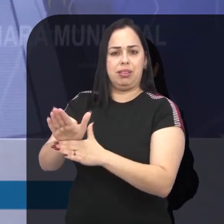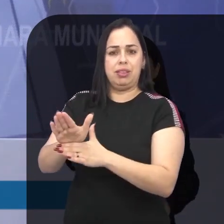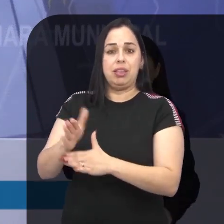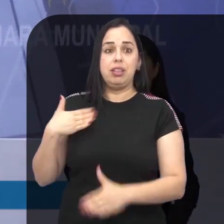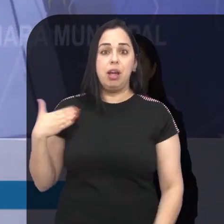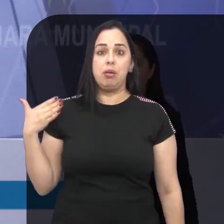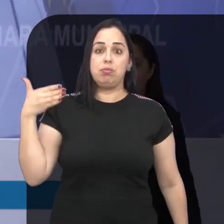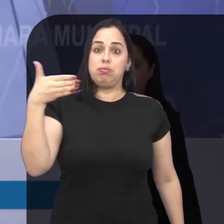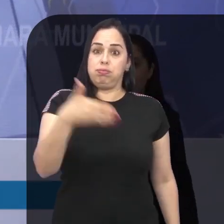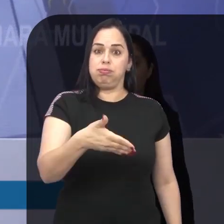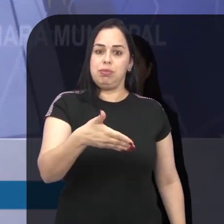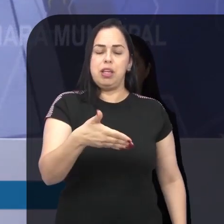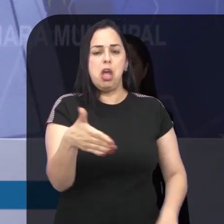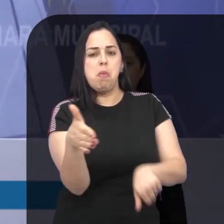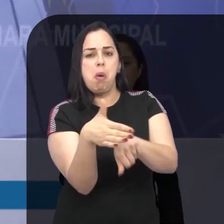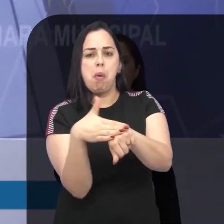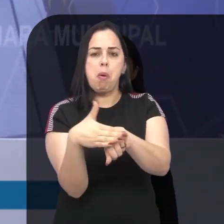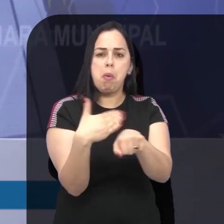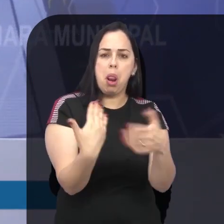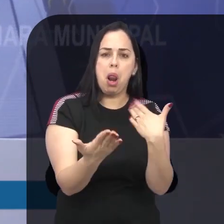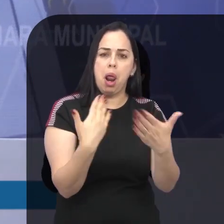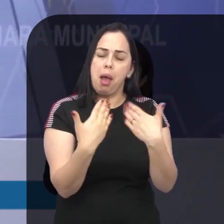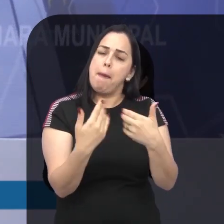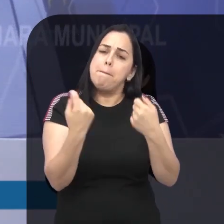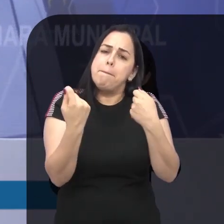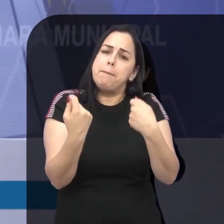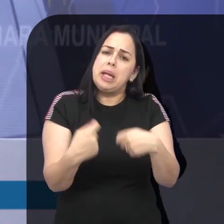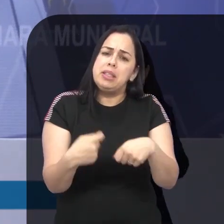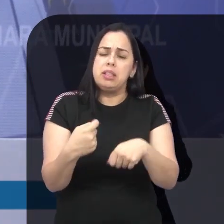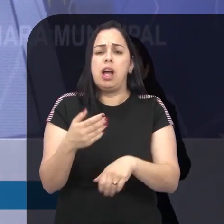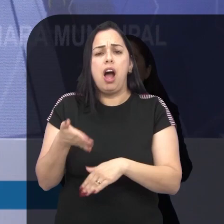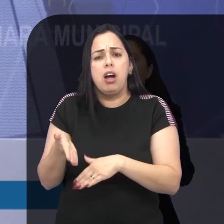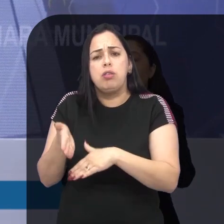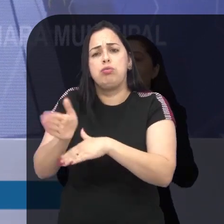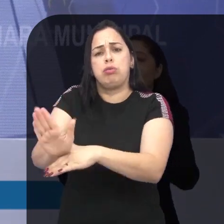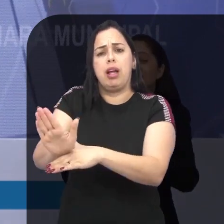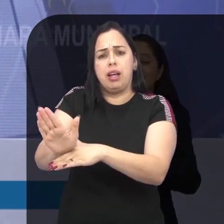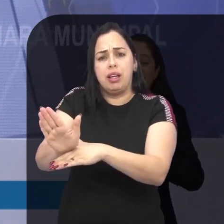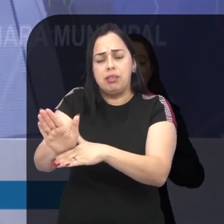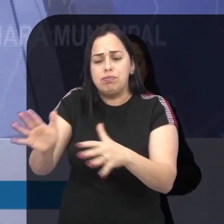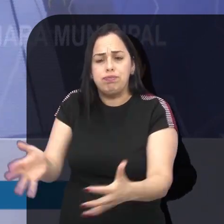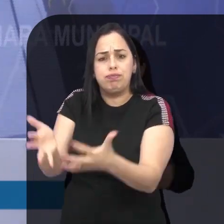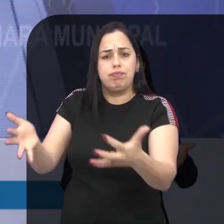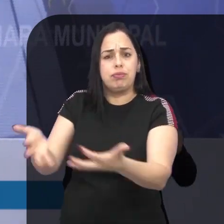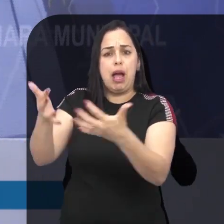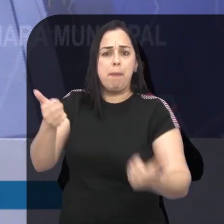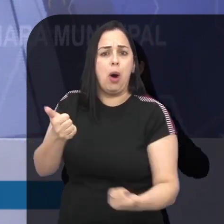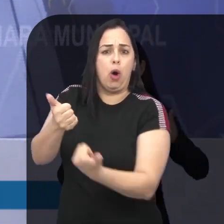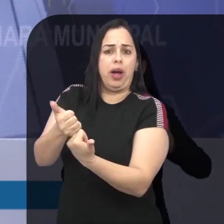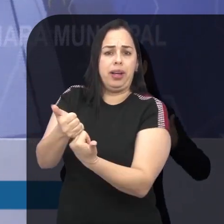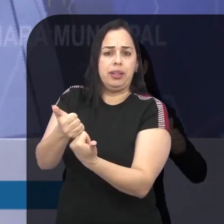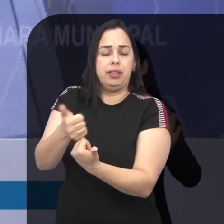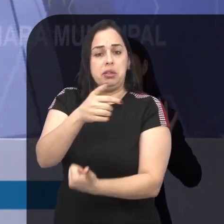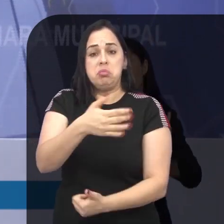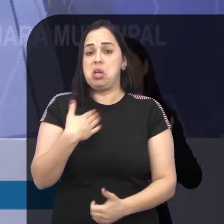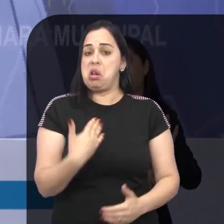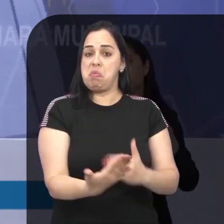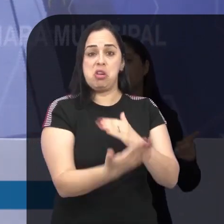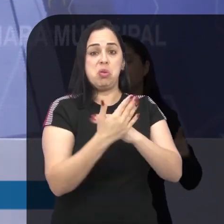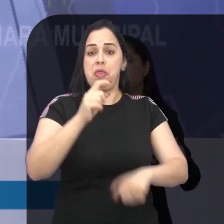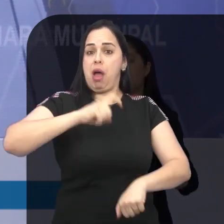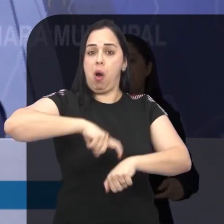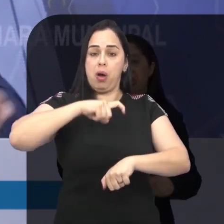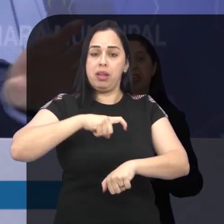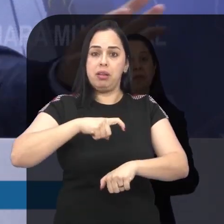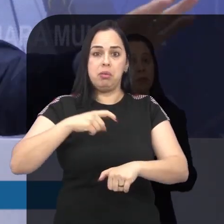Quando eu cheguei e conversei com o Fernando que a gente precisava fazer algo para poder ajudar o futebol da nossa cidade, ele me estendeu as